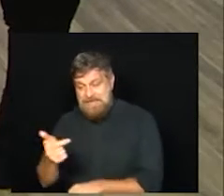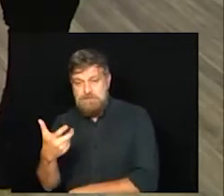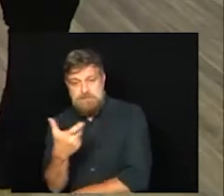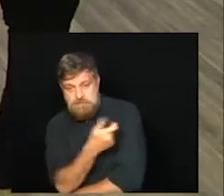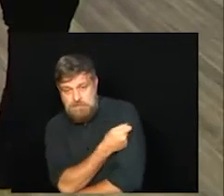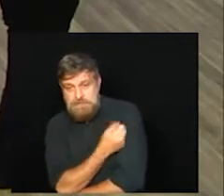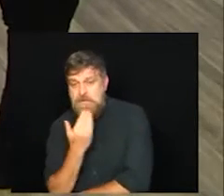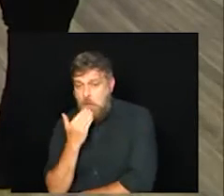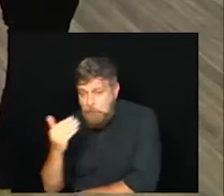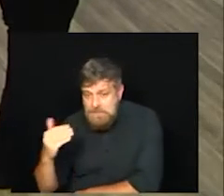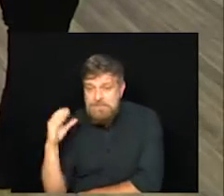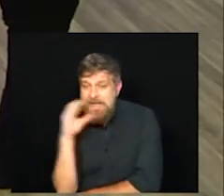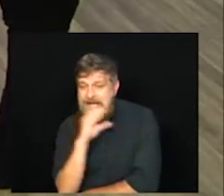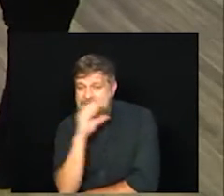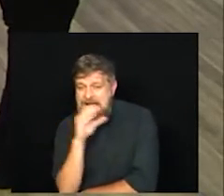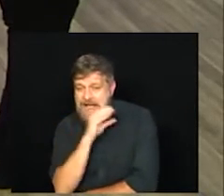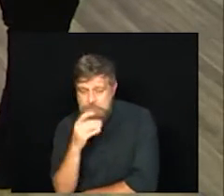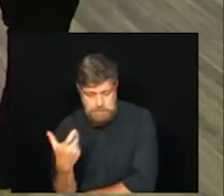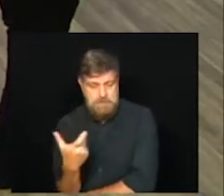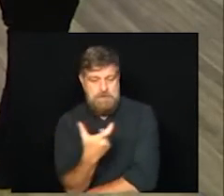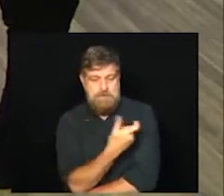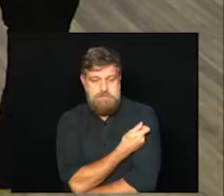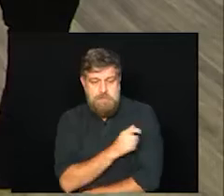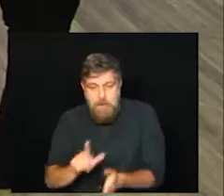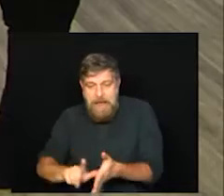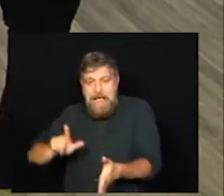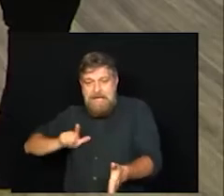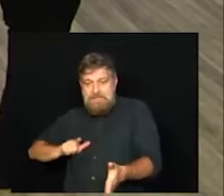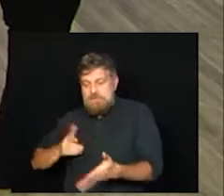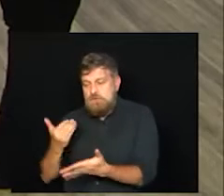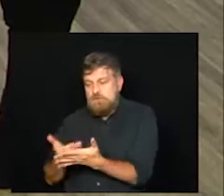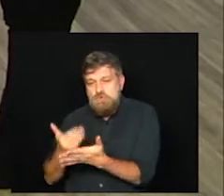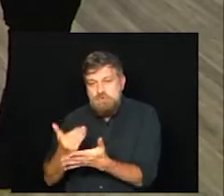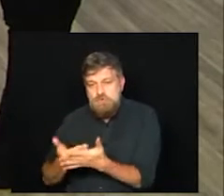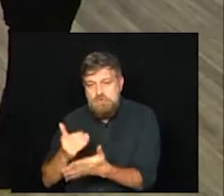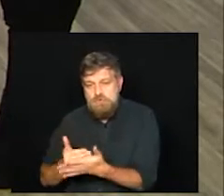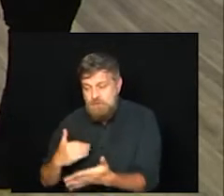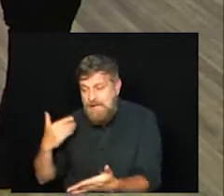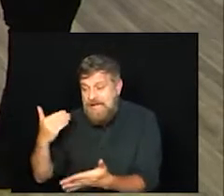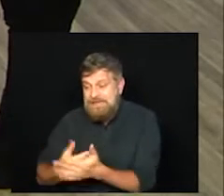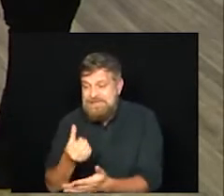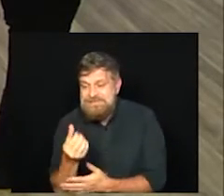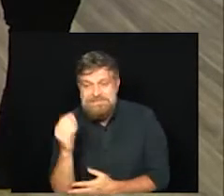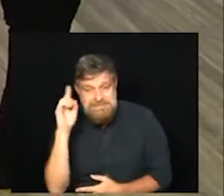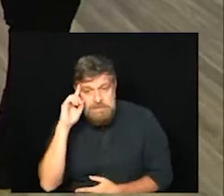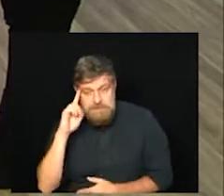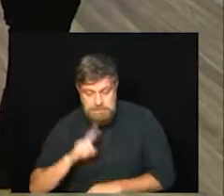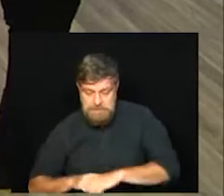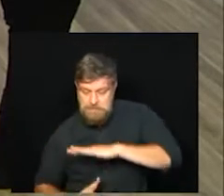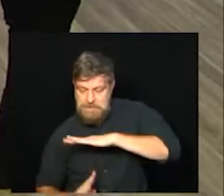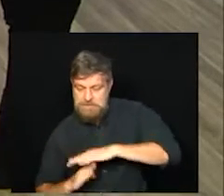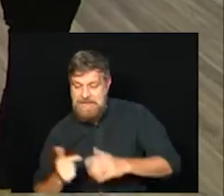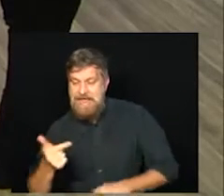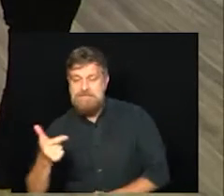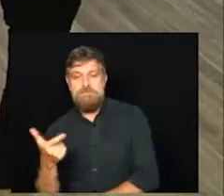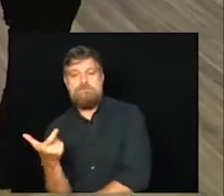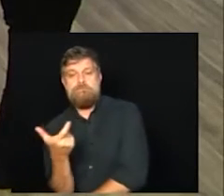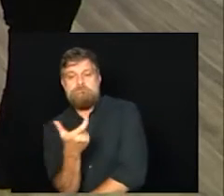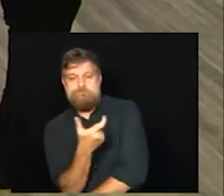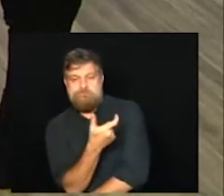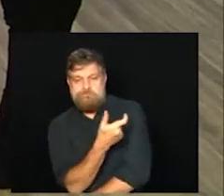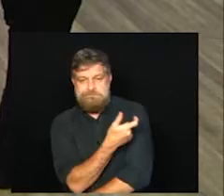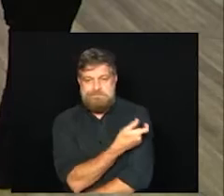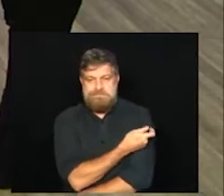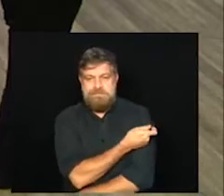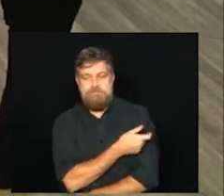este pedido, a gente vai ter a resposta sobre este estudo técnico, sim, até 60 dias esta segunda dose poderá